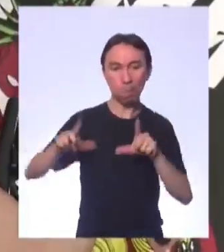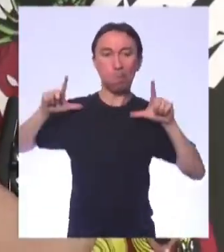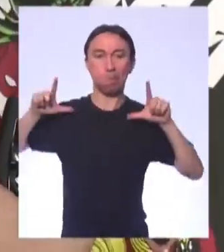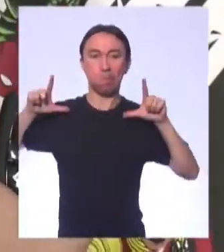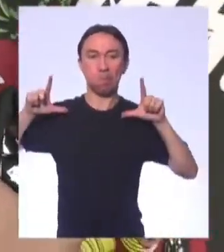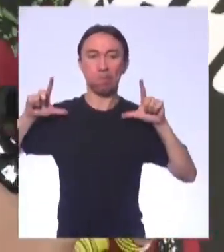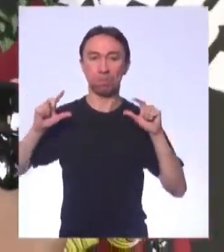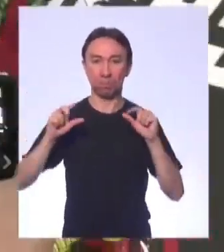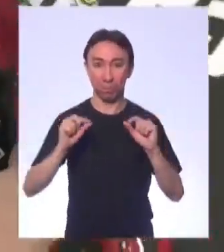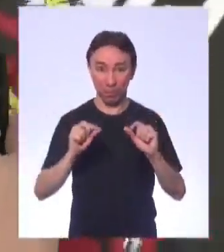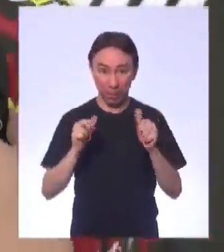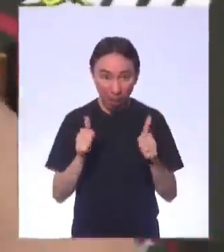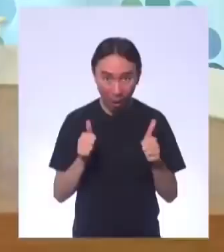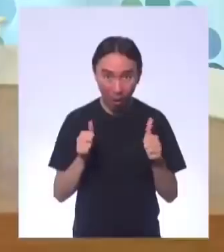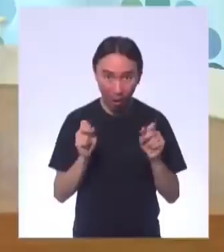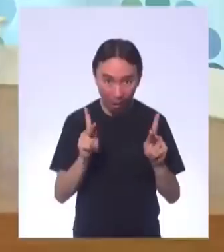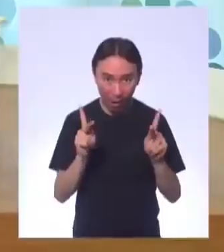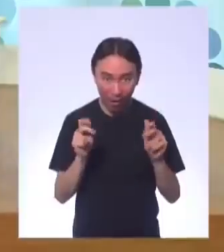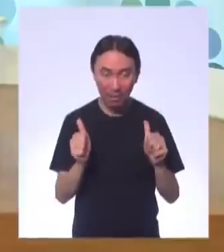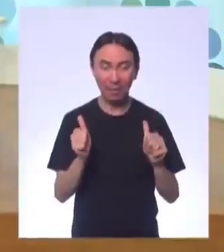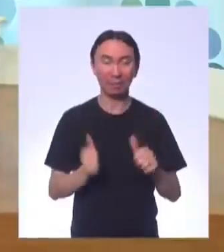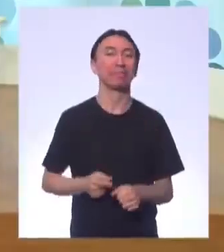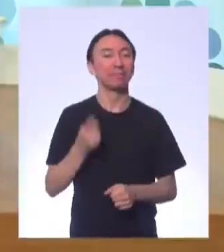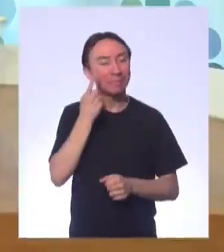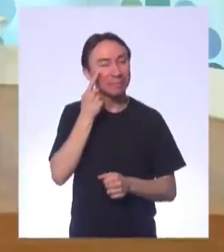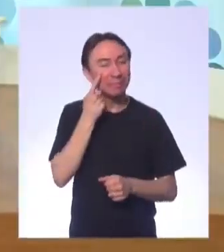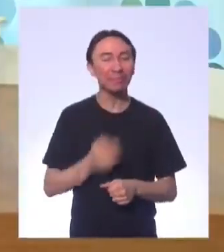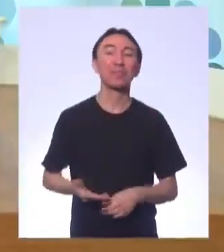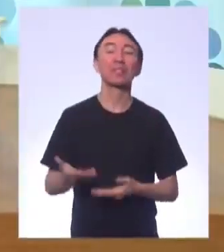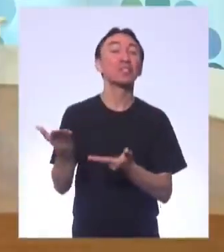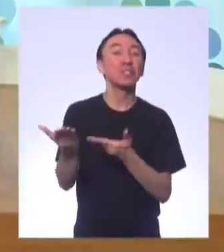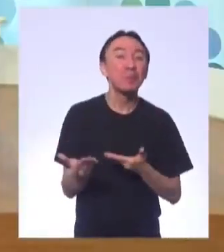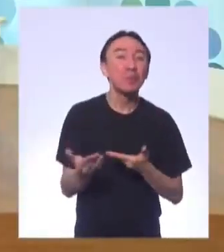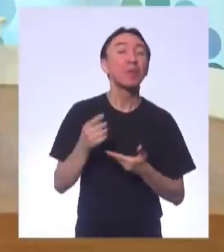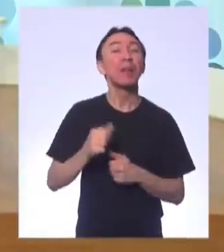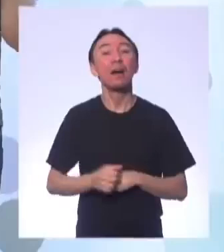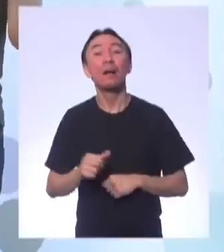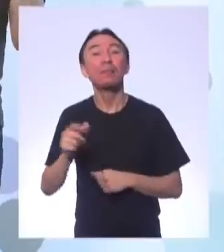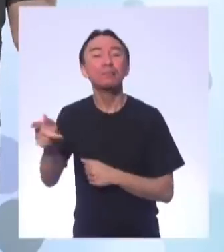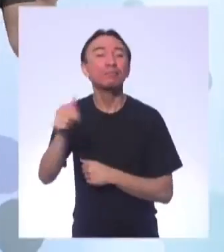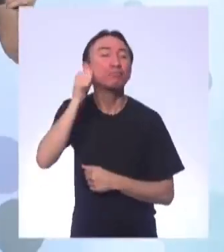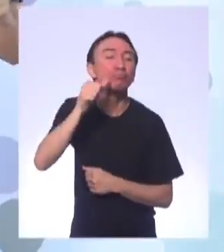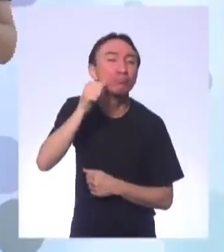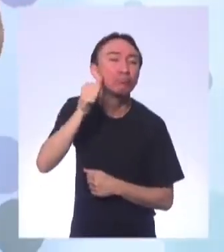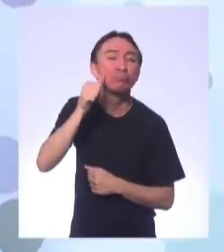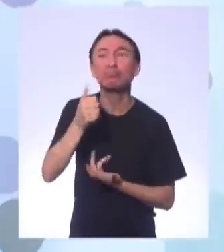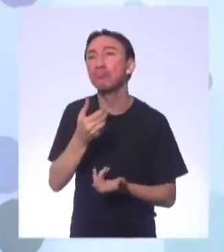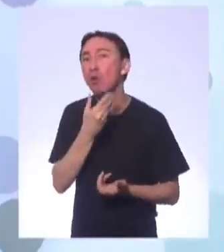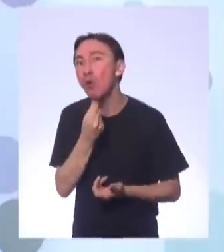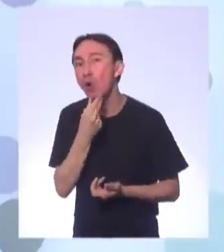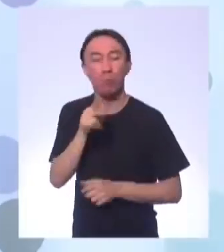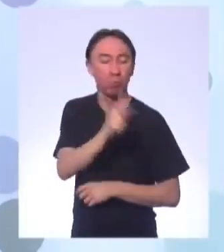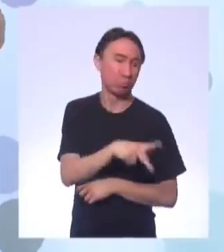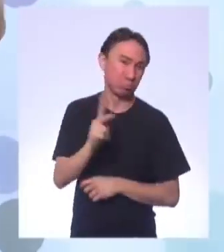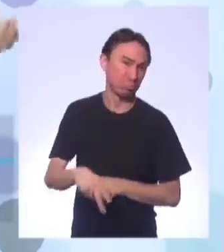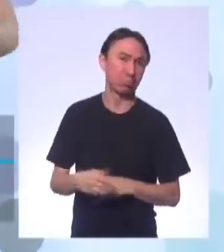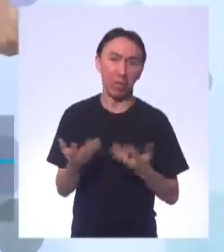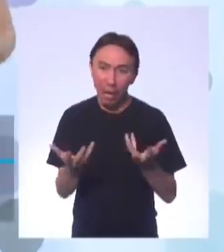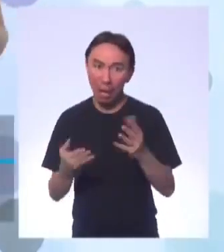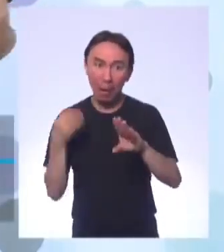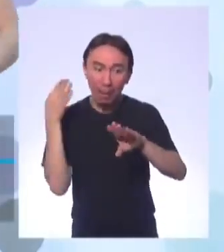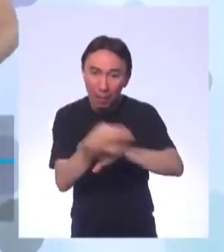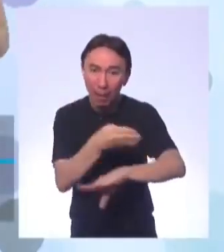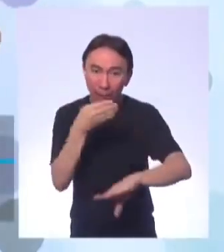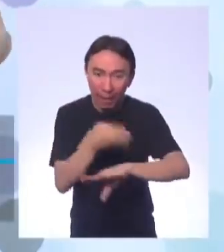volta para o normal Beleza então vou chamar uma professora aí para participar um professor uma professora quem quiser participar aí na aula